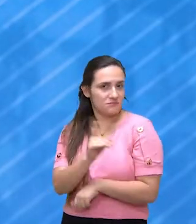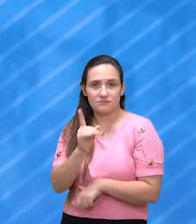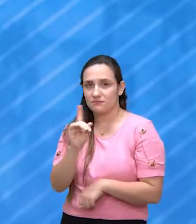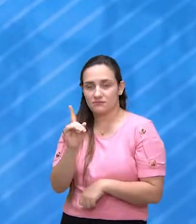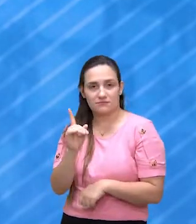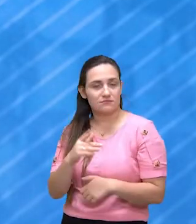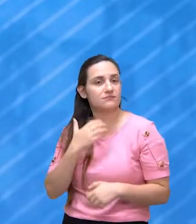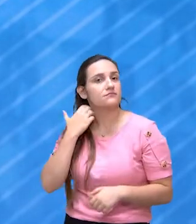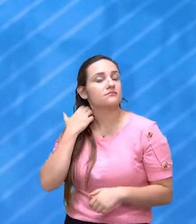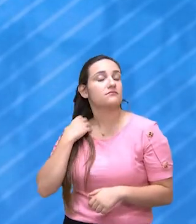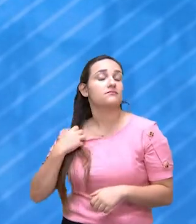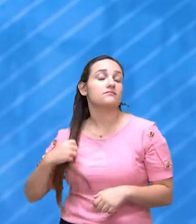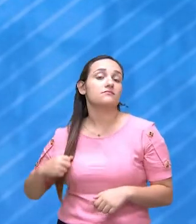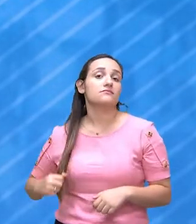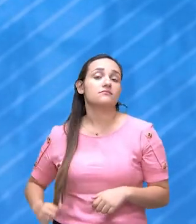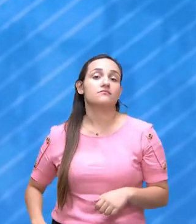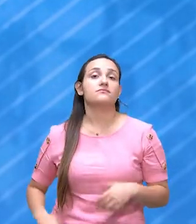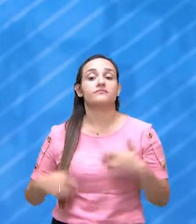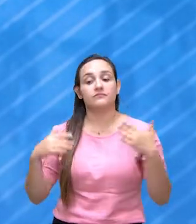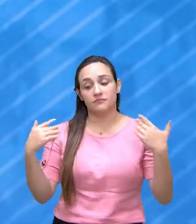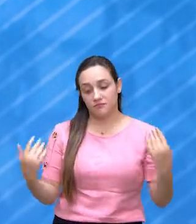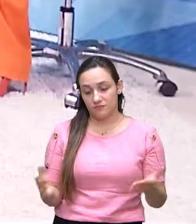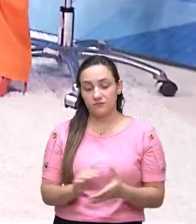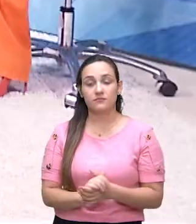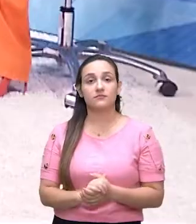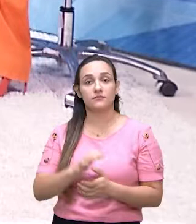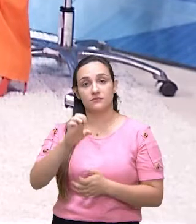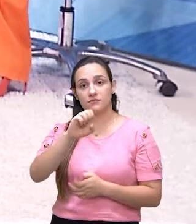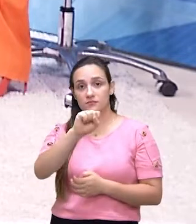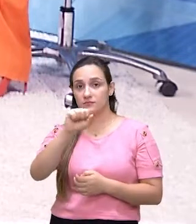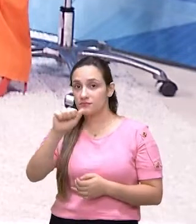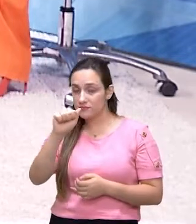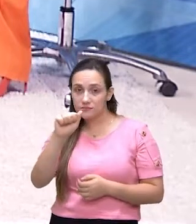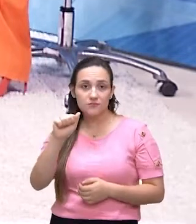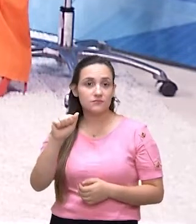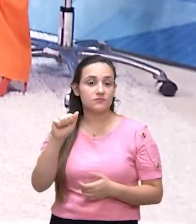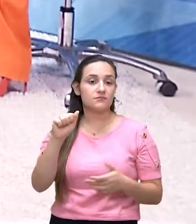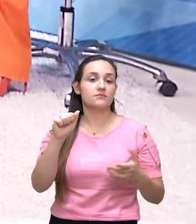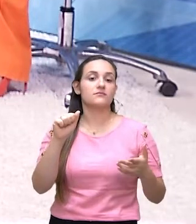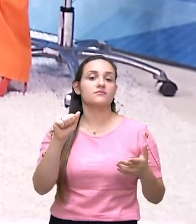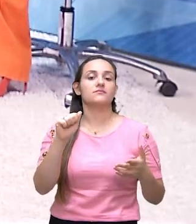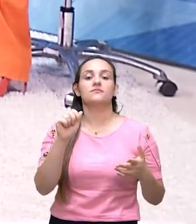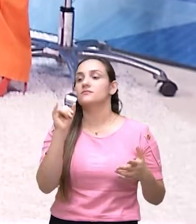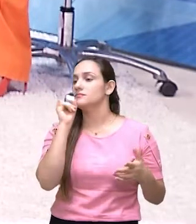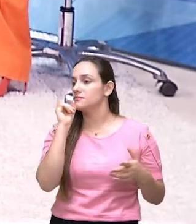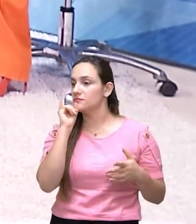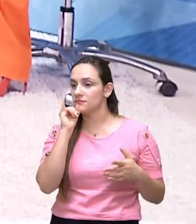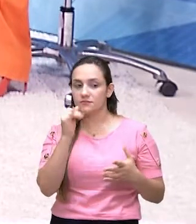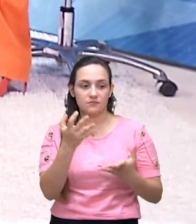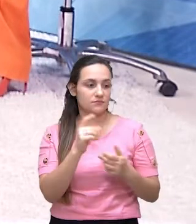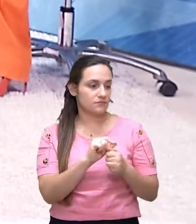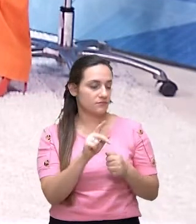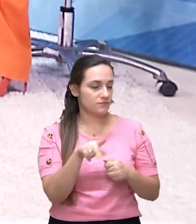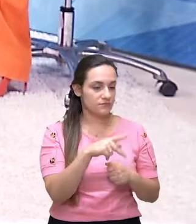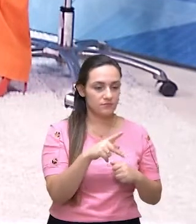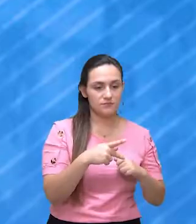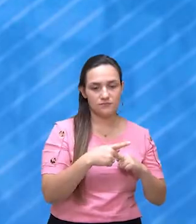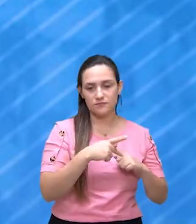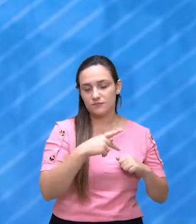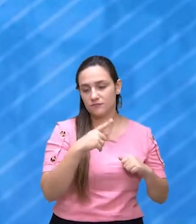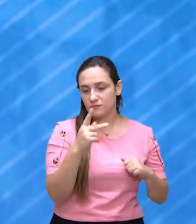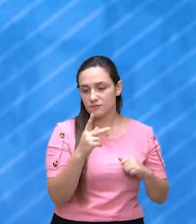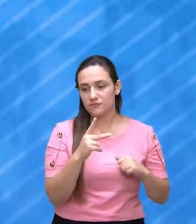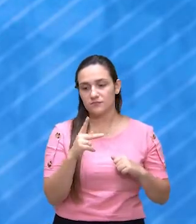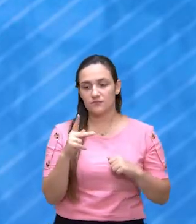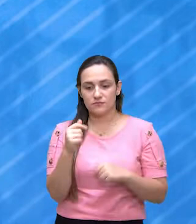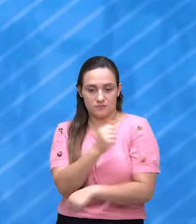que não seja um curso só técnico mas a Eva ela inclusive quando a gente atende todos esses requisitos professores com especialização